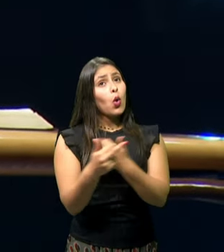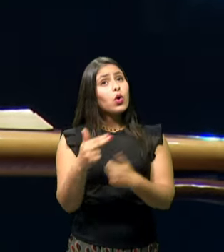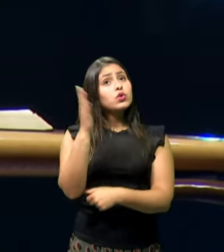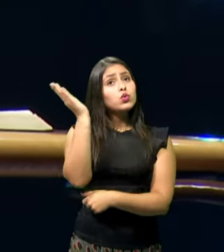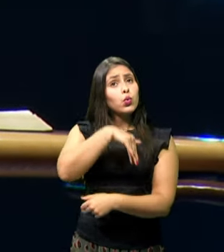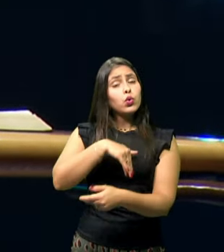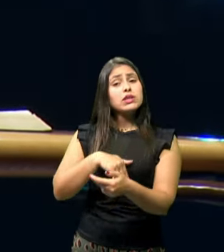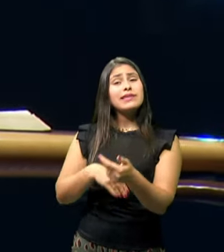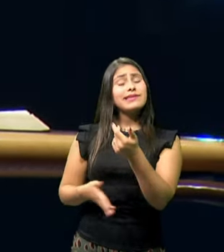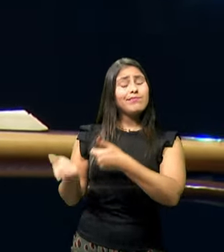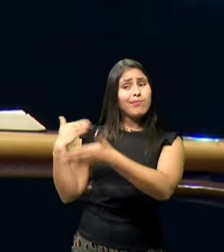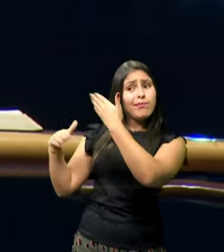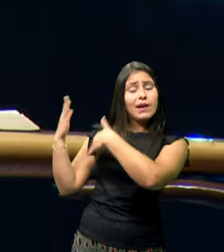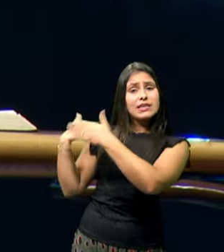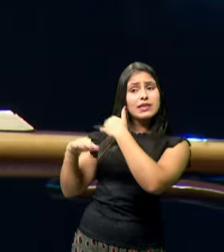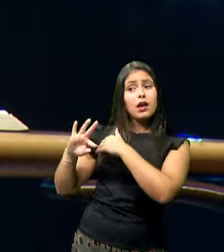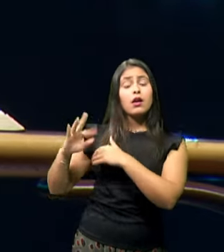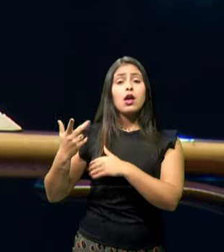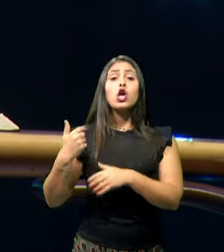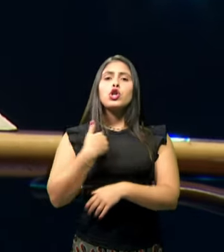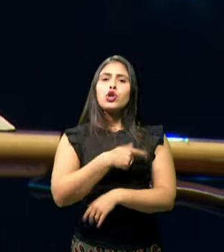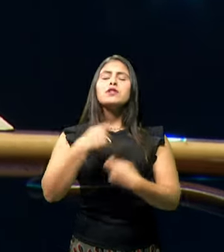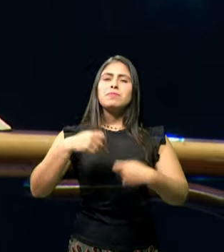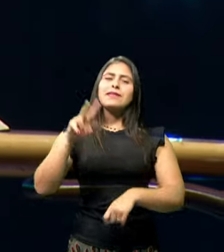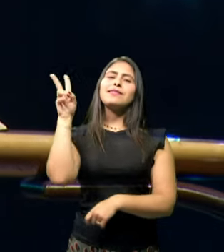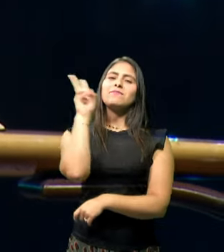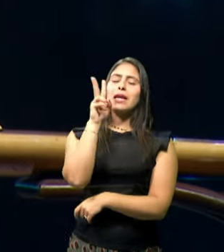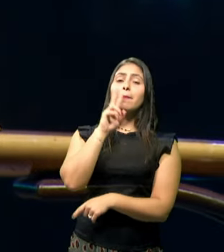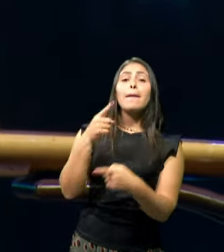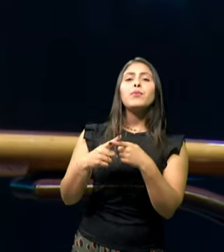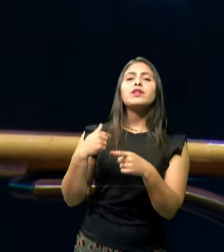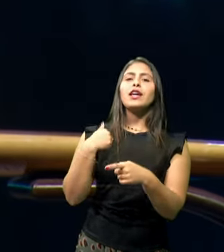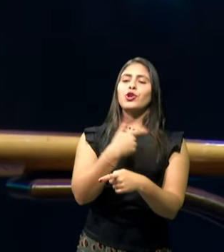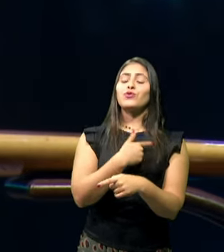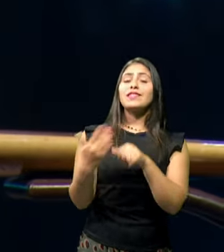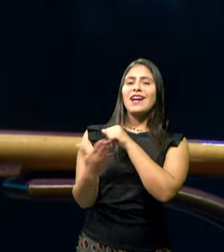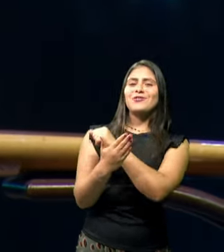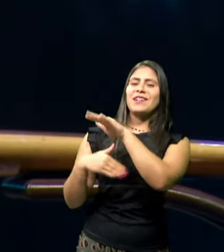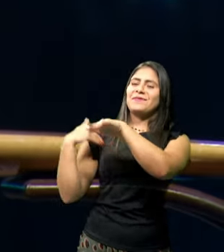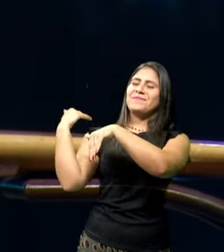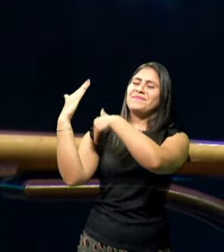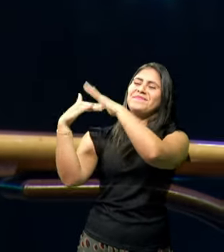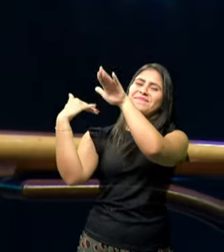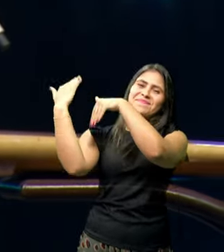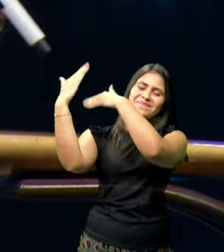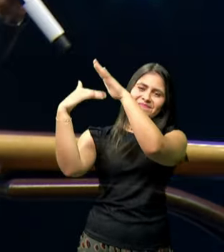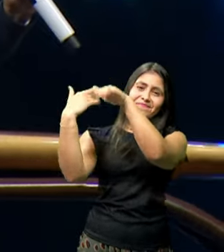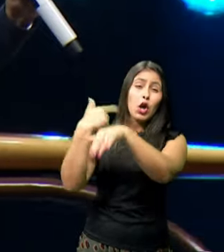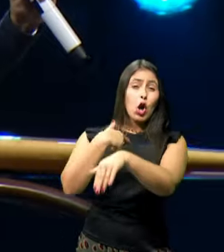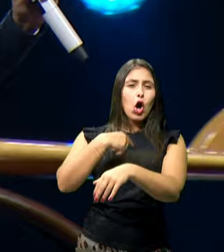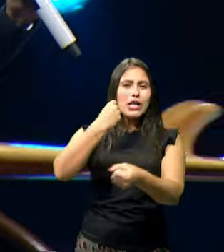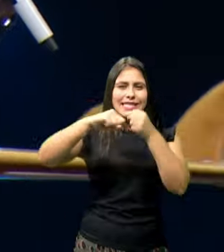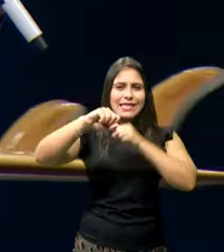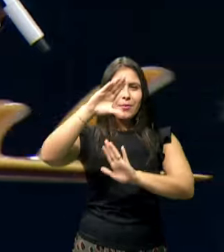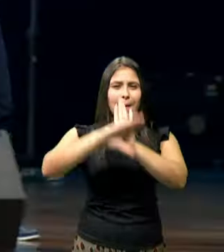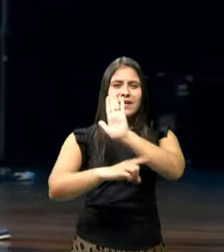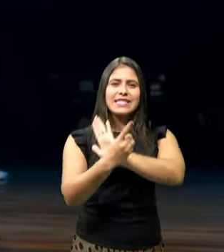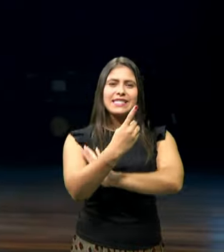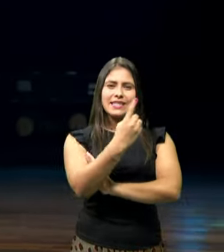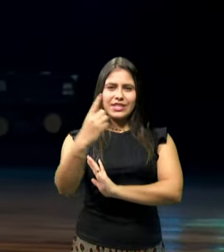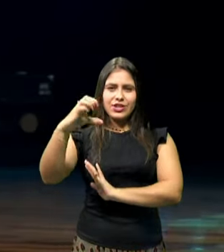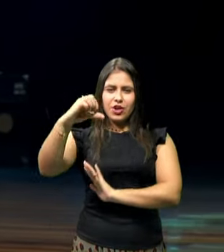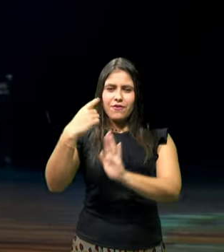ruins do passado que não é para esquecer, nos fizeram crescer. Olha o salmista no Salmo 119,